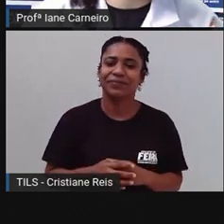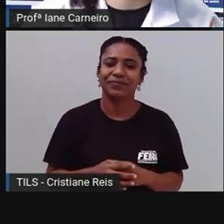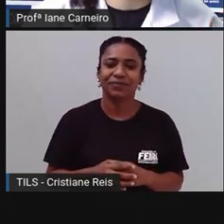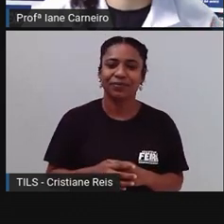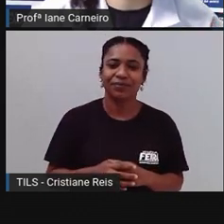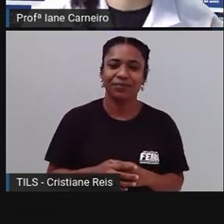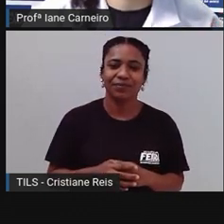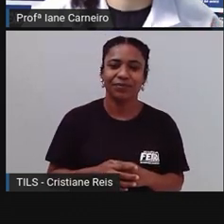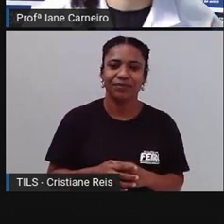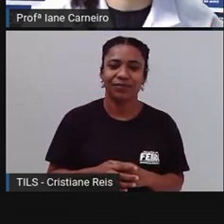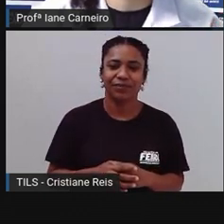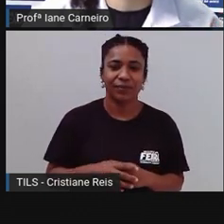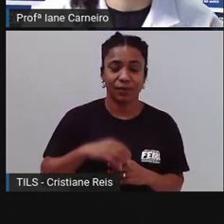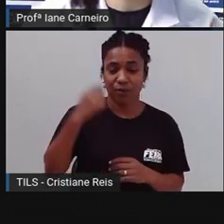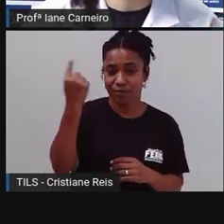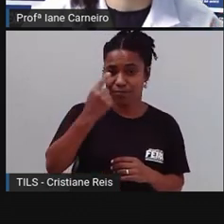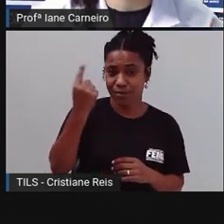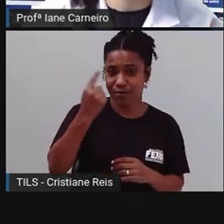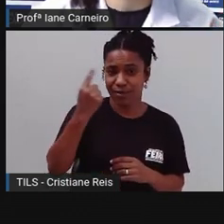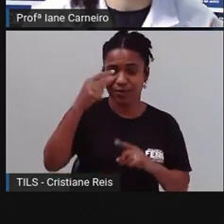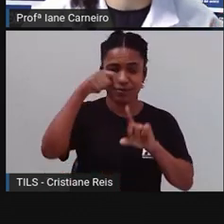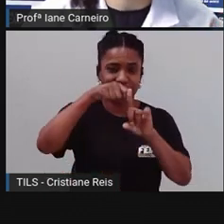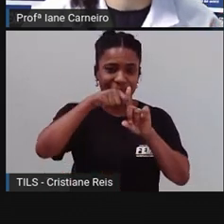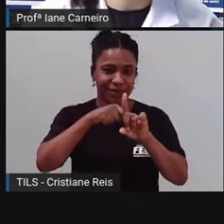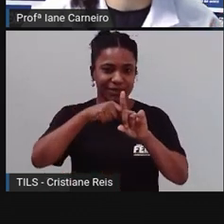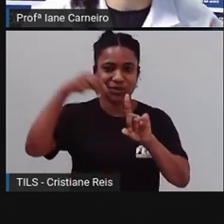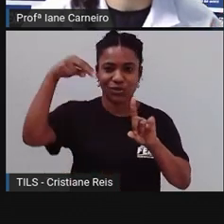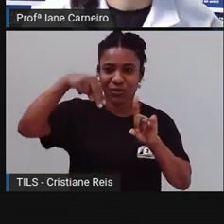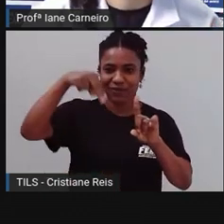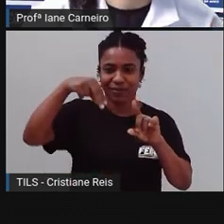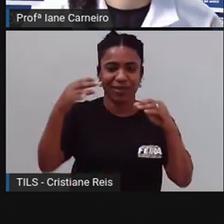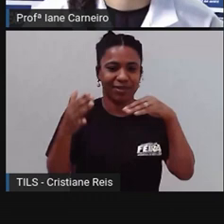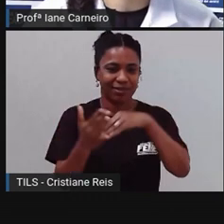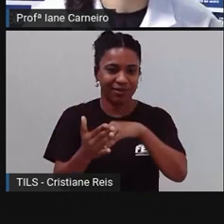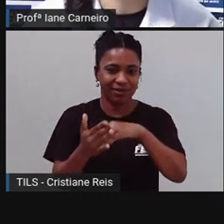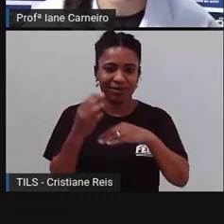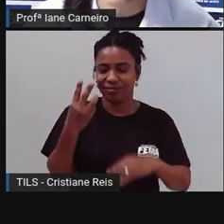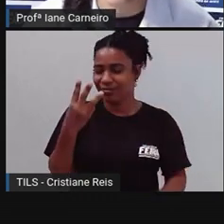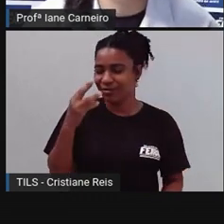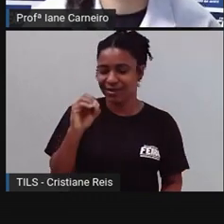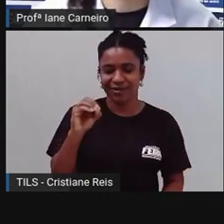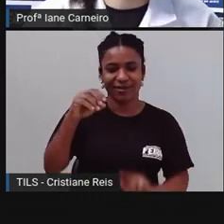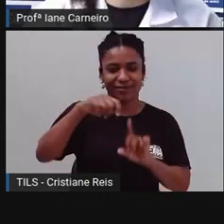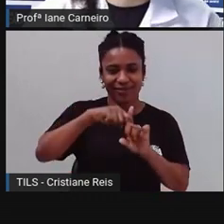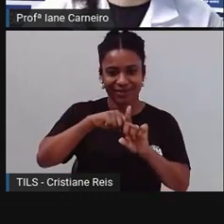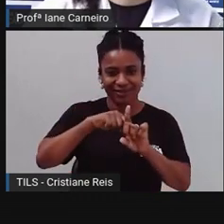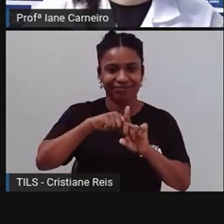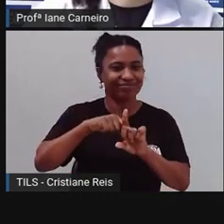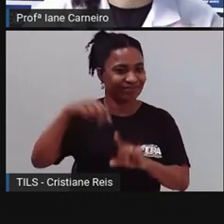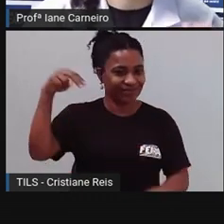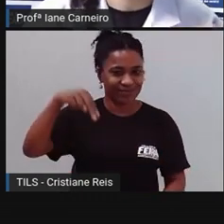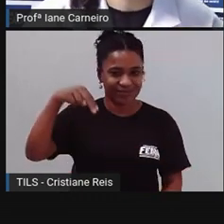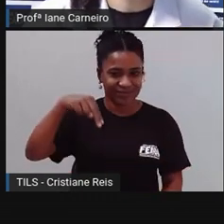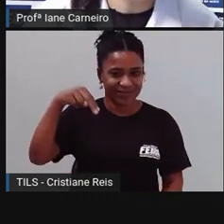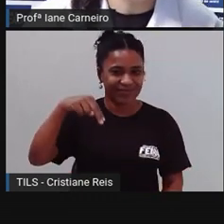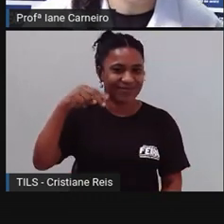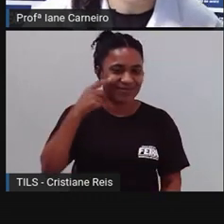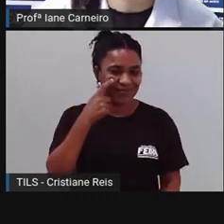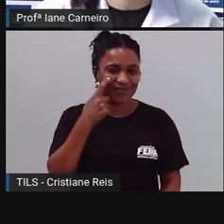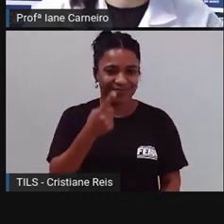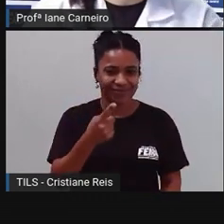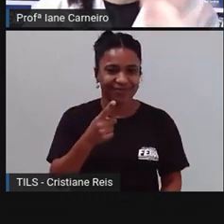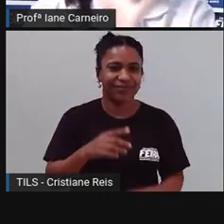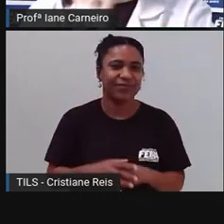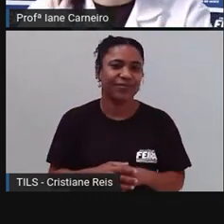a data do 1º de novembro até o dia 30 de novembro de 2021. Então, a Pró vai